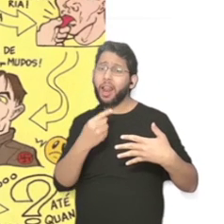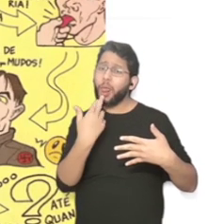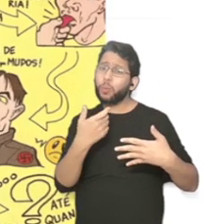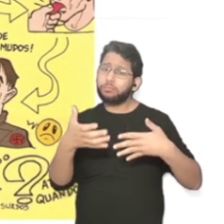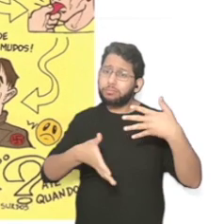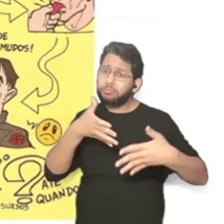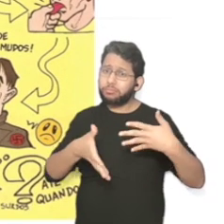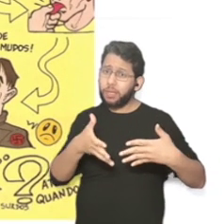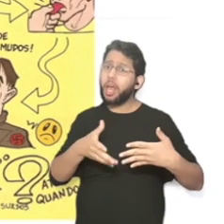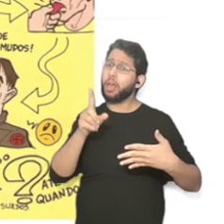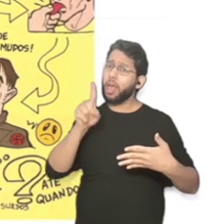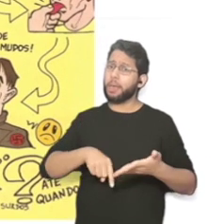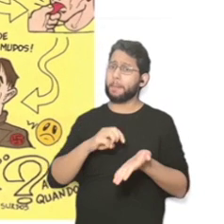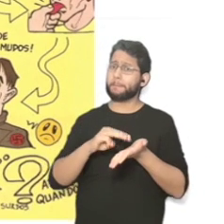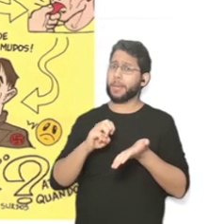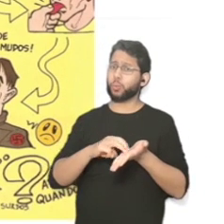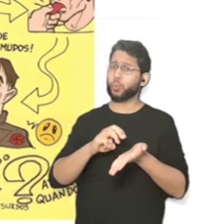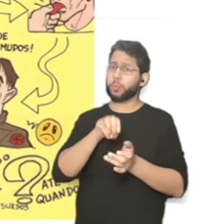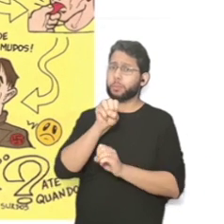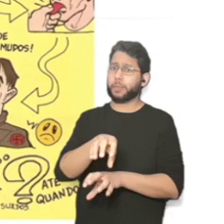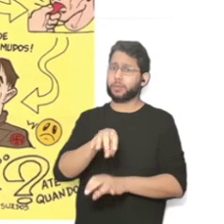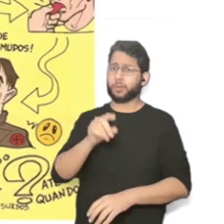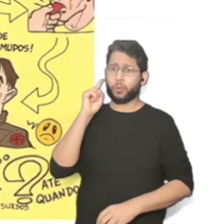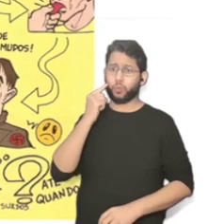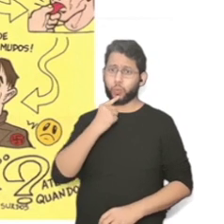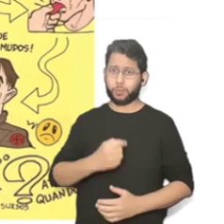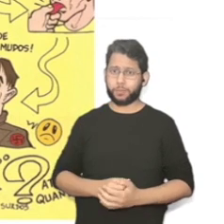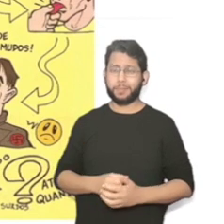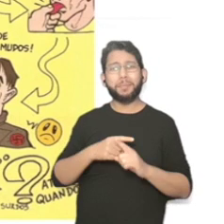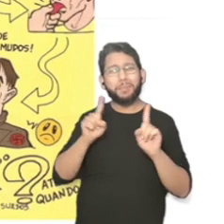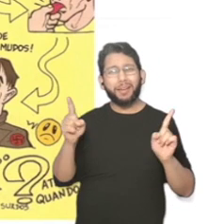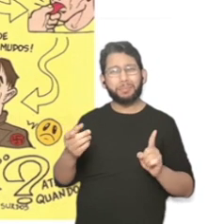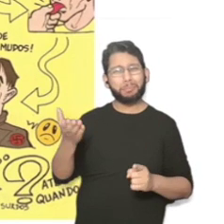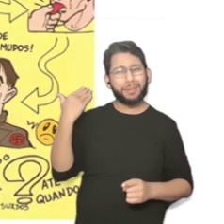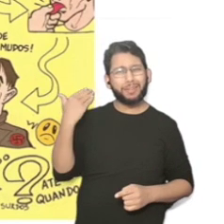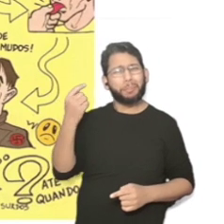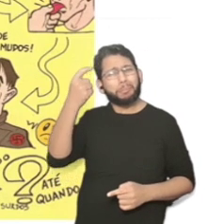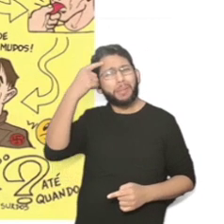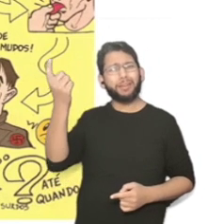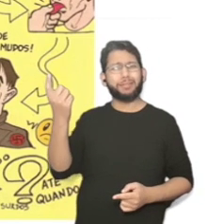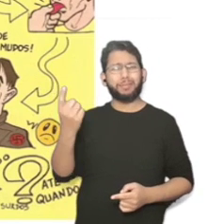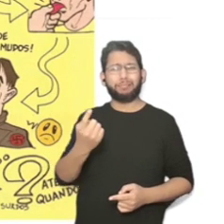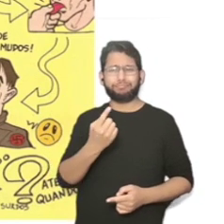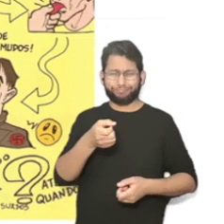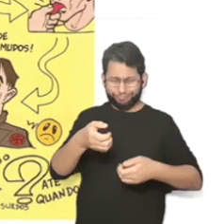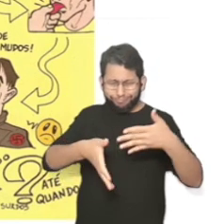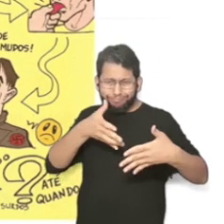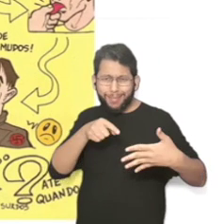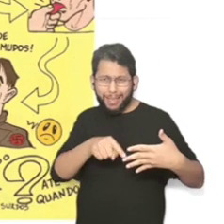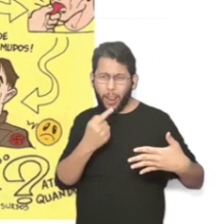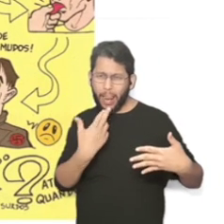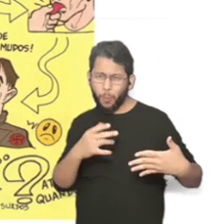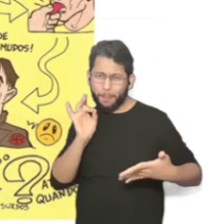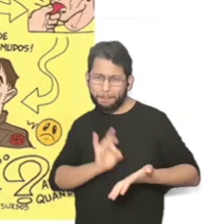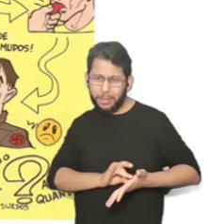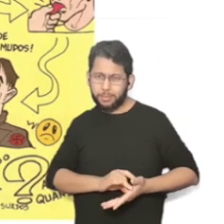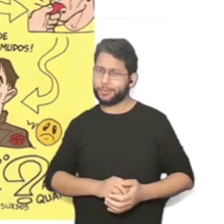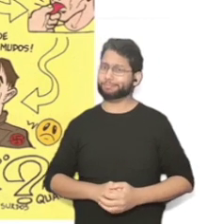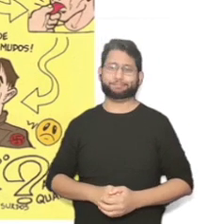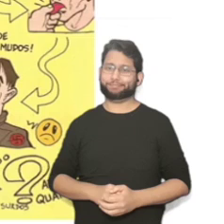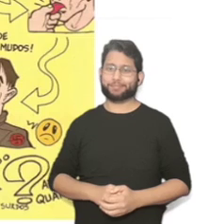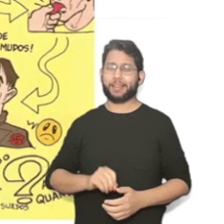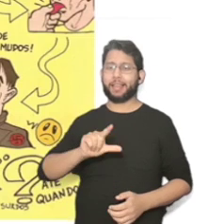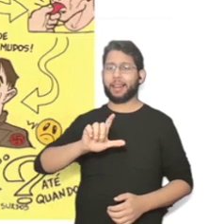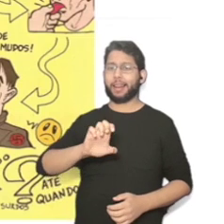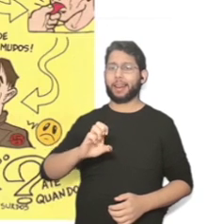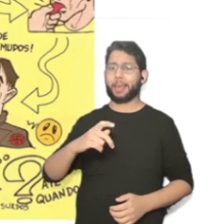um método educacional para surdos. Embora na época a língua de sinais ainda não fosse vista como língua, ok? O Abate Lepê,